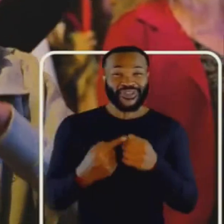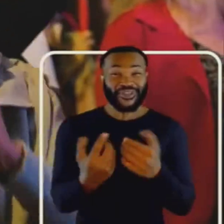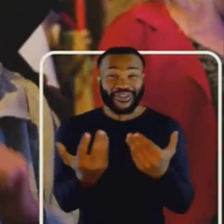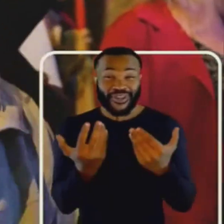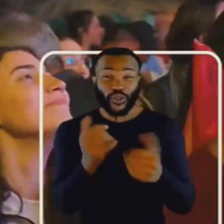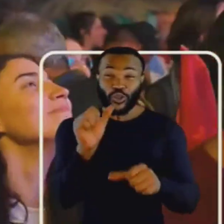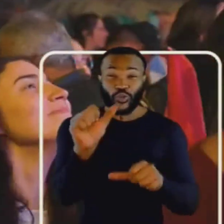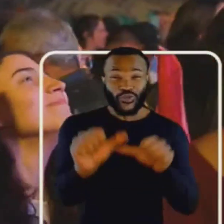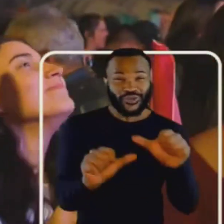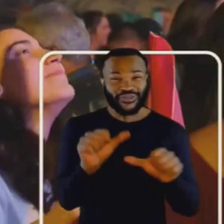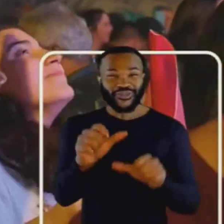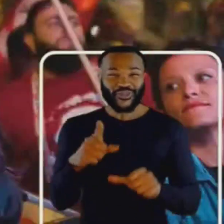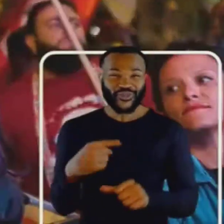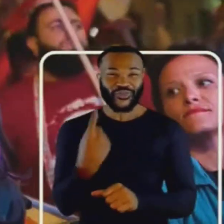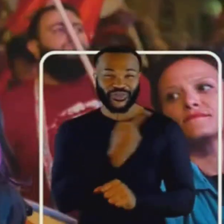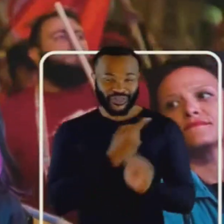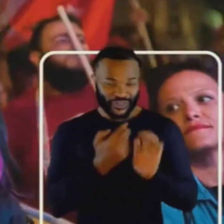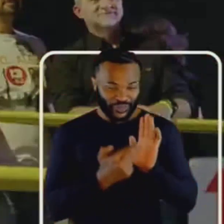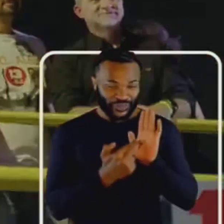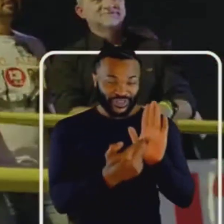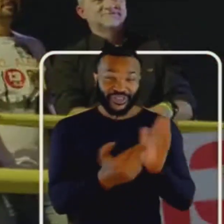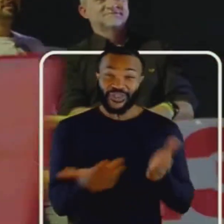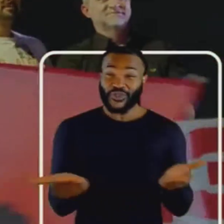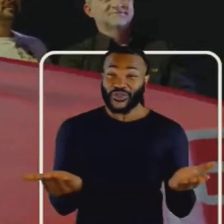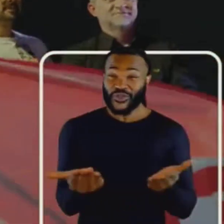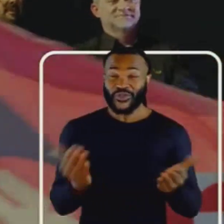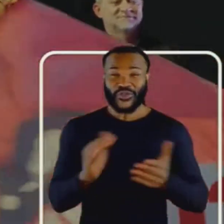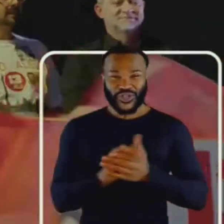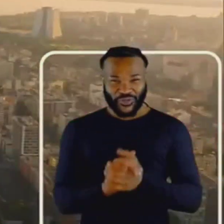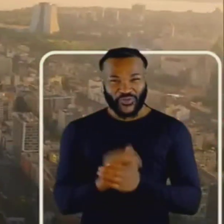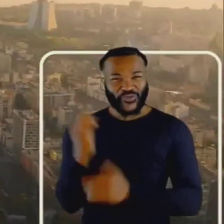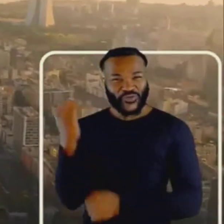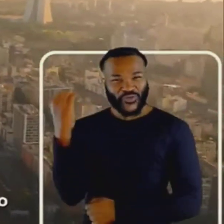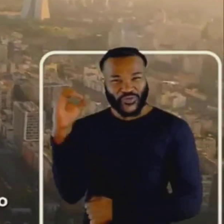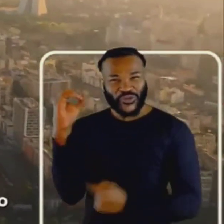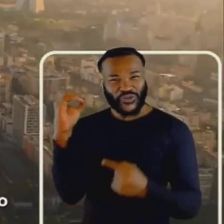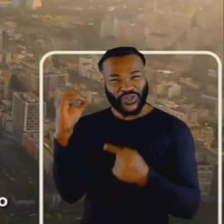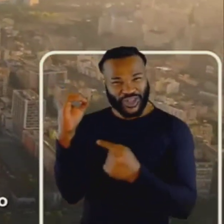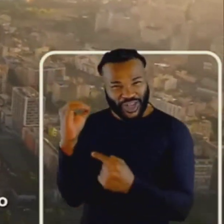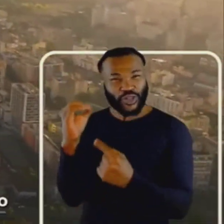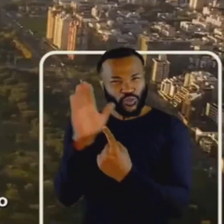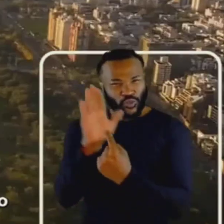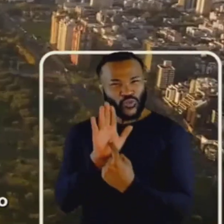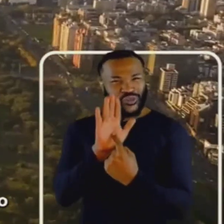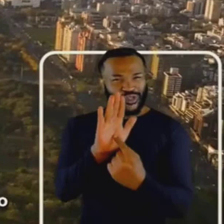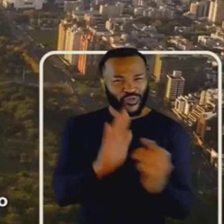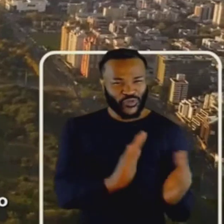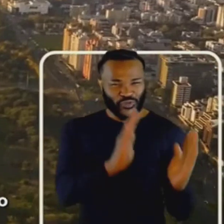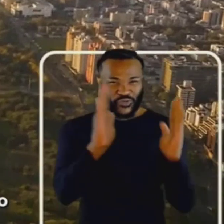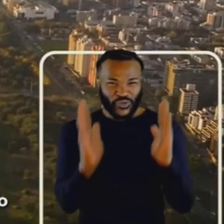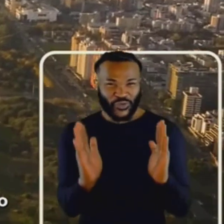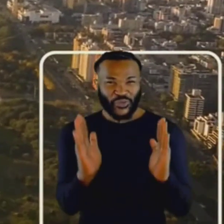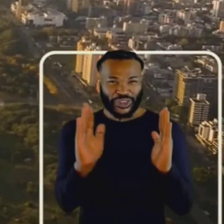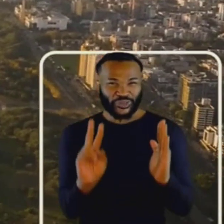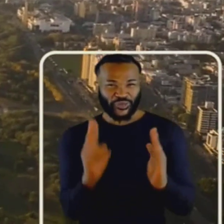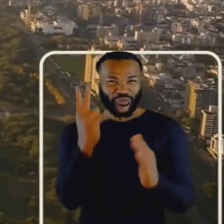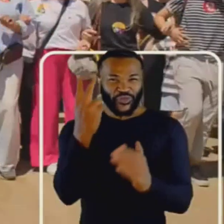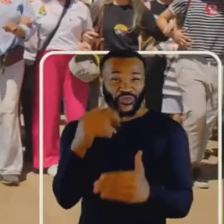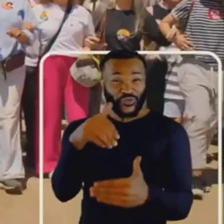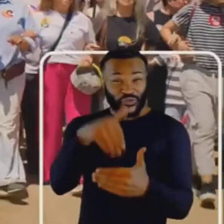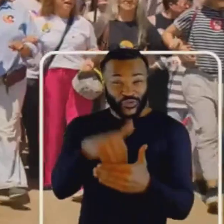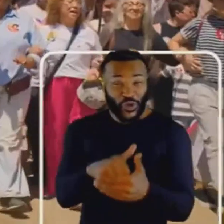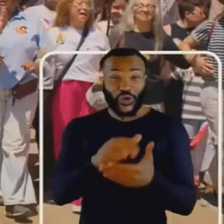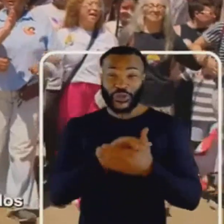cidade inquieta, querendo mudança, é o que nós representamos nesse momento. Porto Alegre, ao trazer a eleição para o